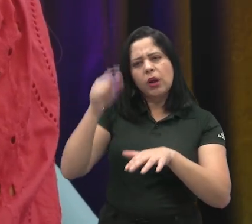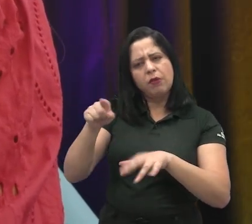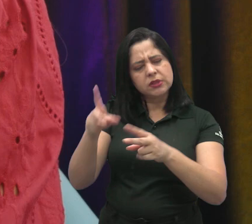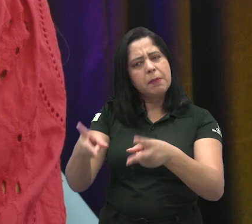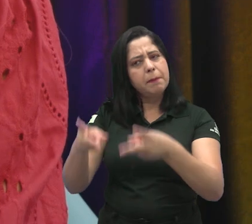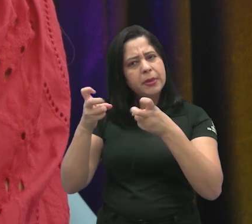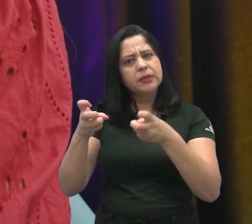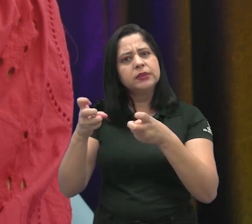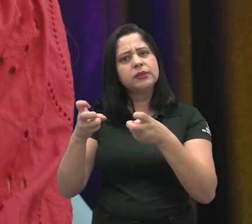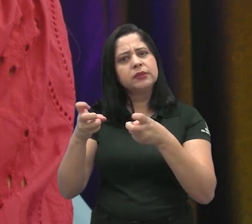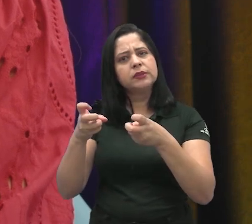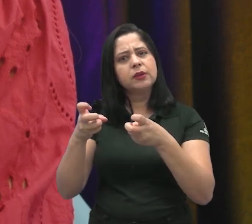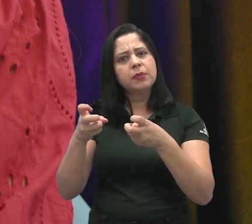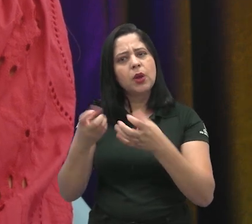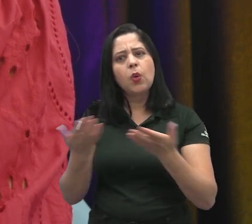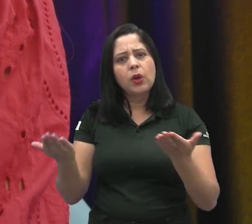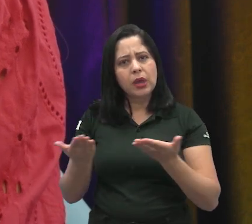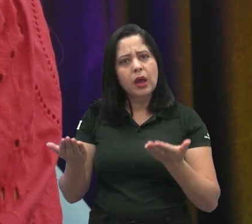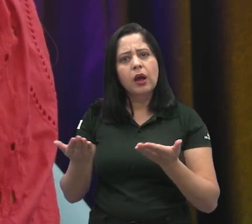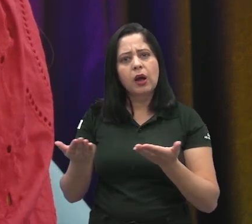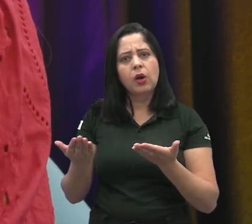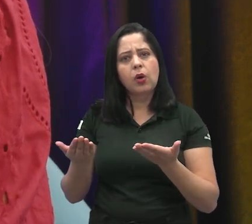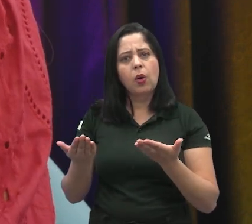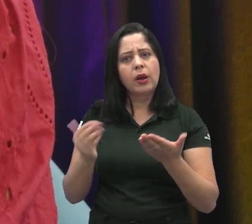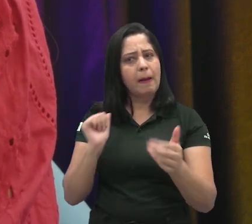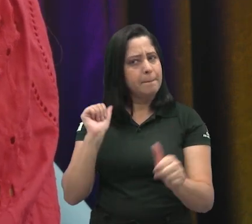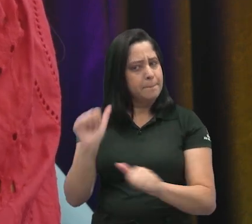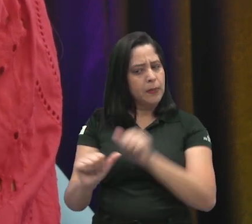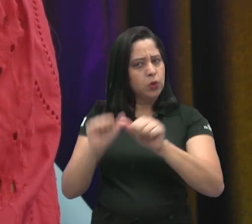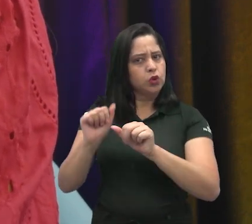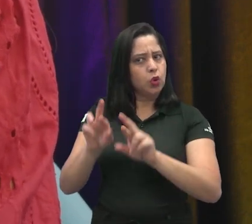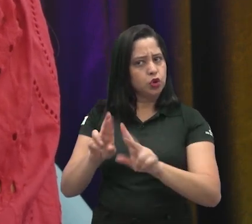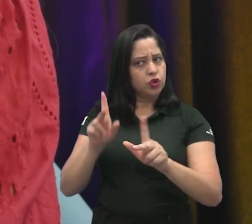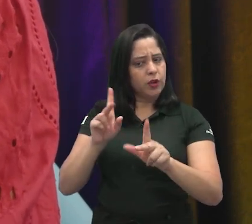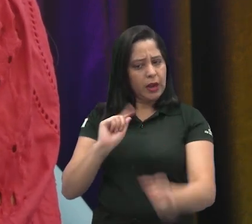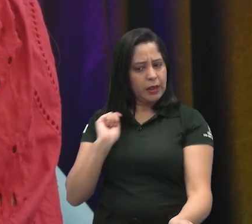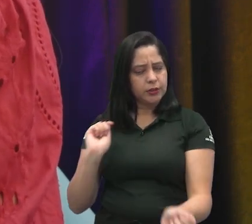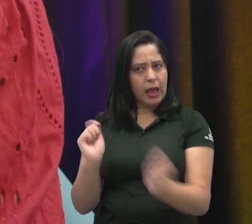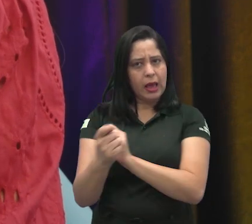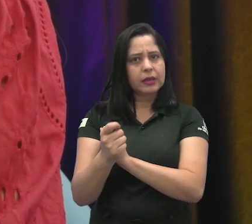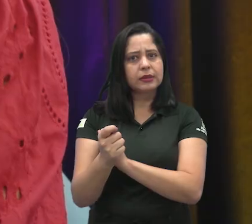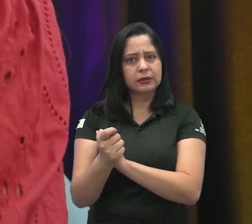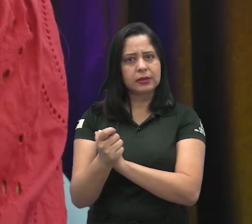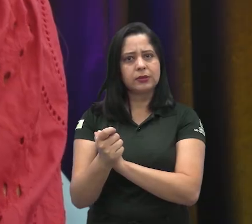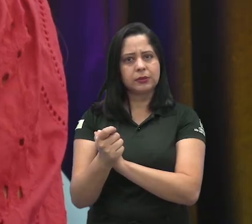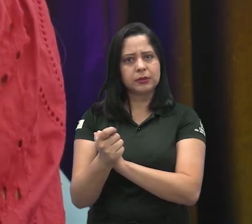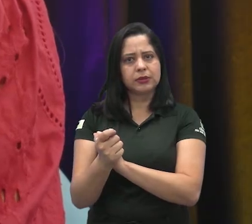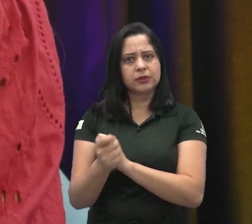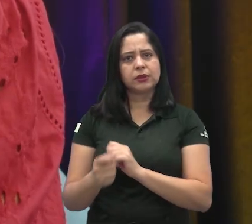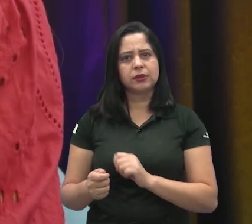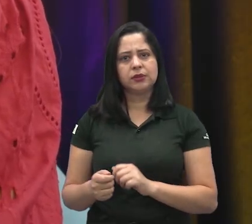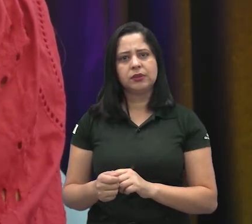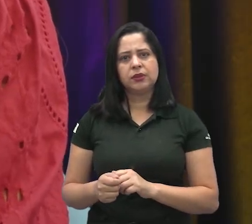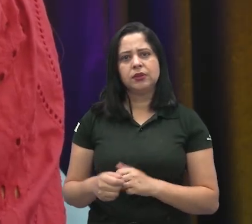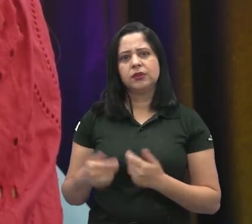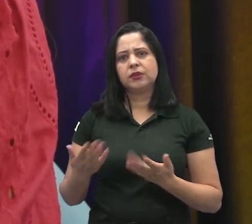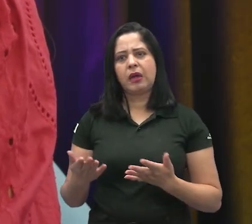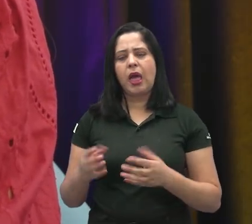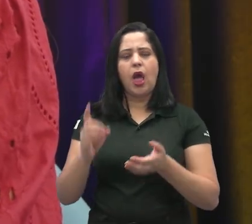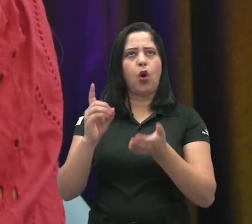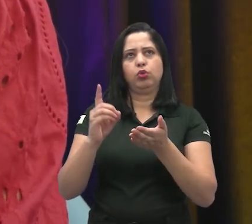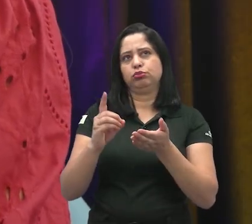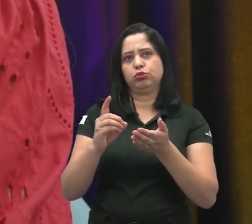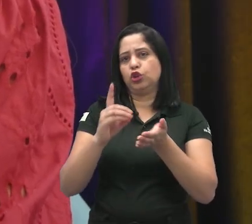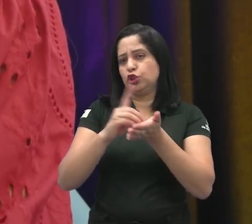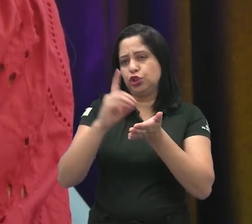artistas, eles têm se movimentado de uma forma diferente para se adaptar hoje a essa atualização, talvez do